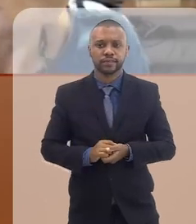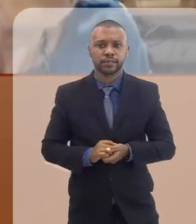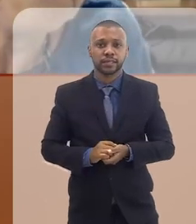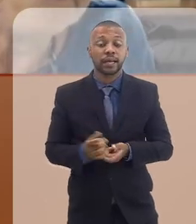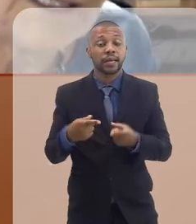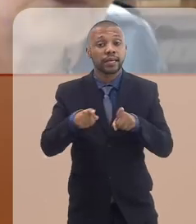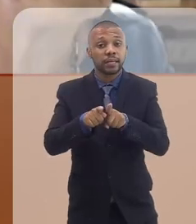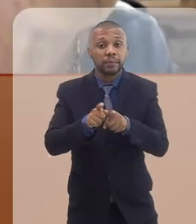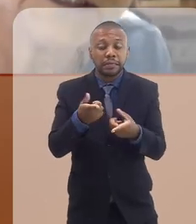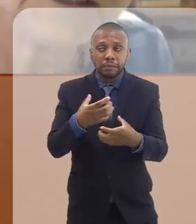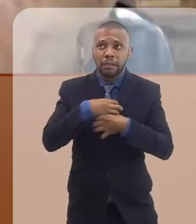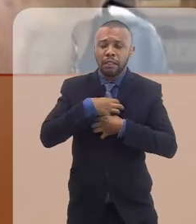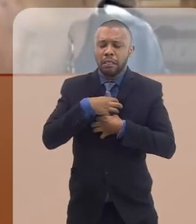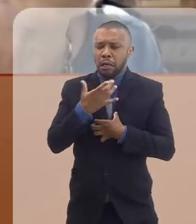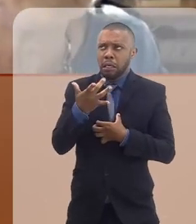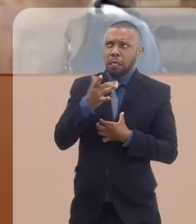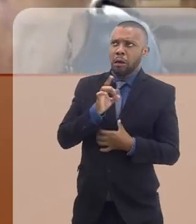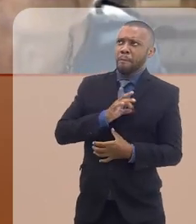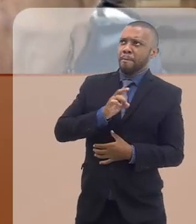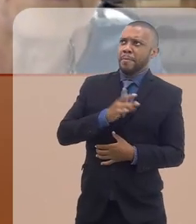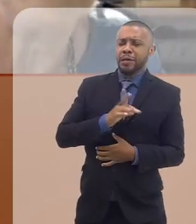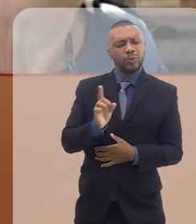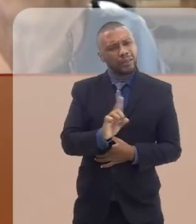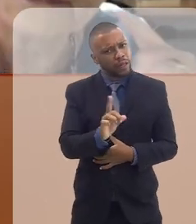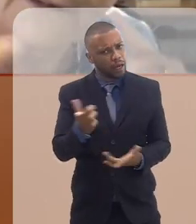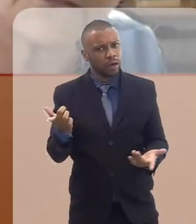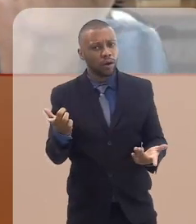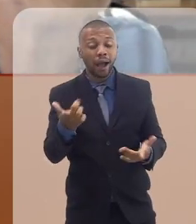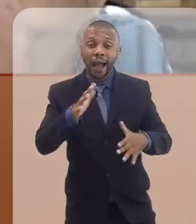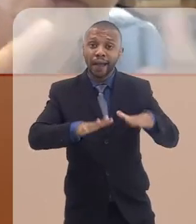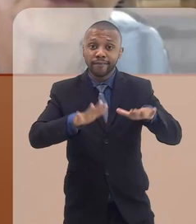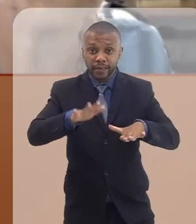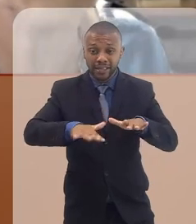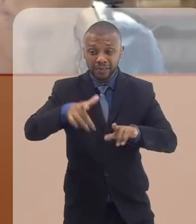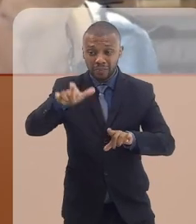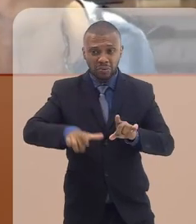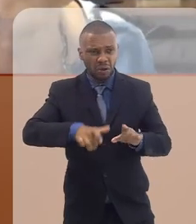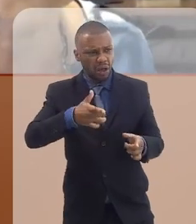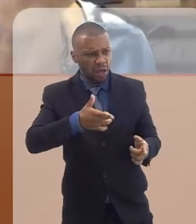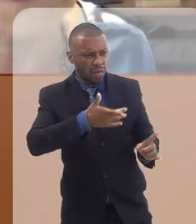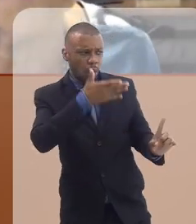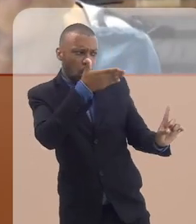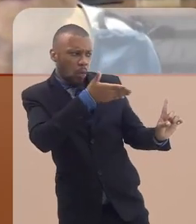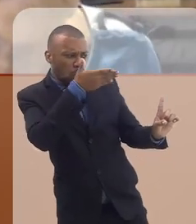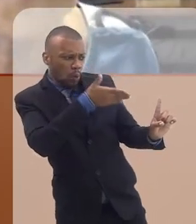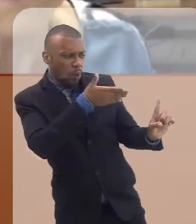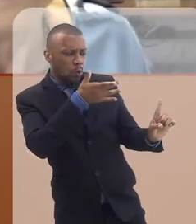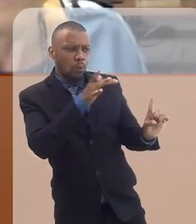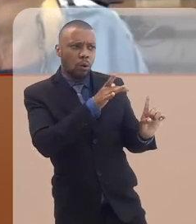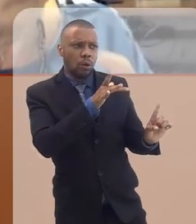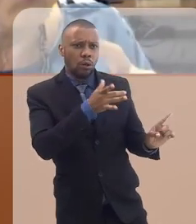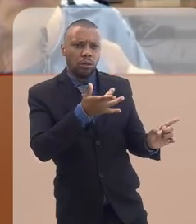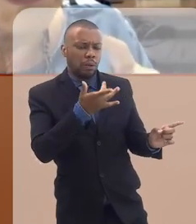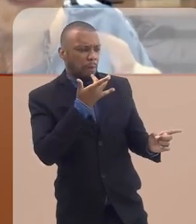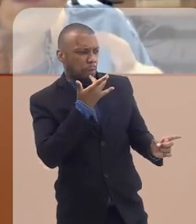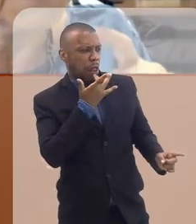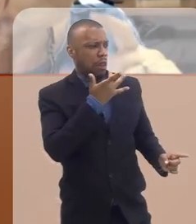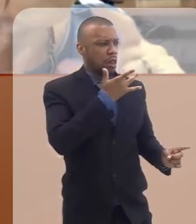gol e não se sentir intimidada, porque tem vezes que as pessoas intimidam.